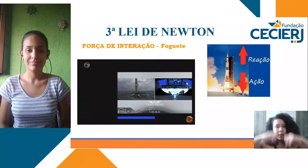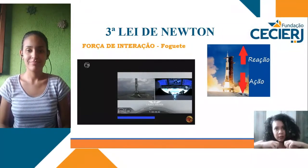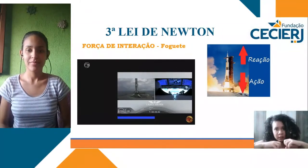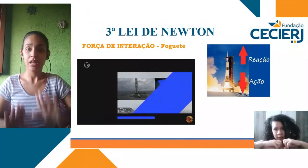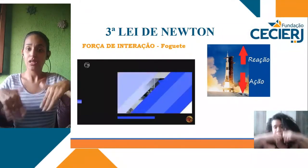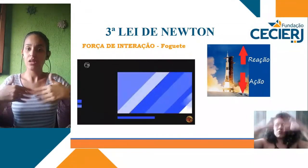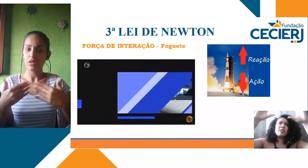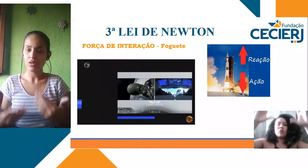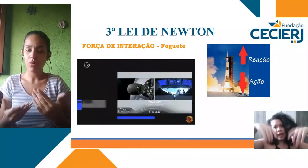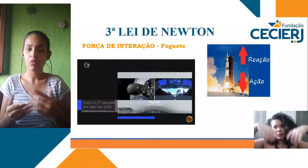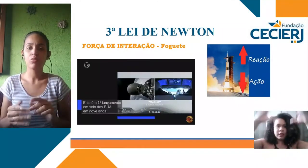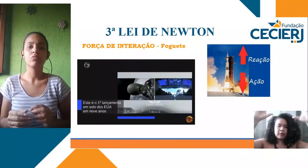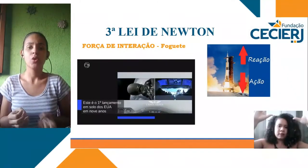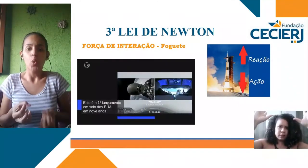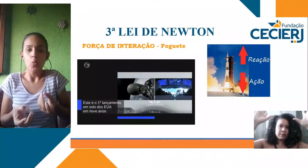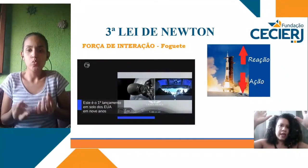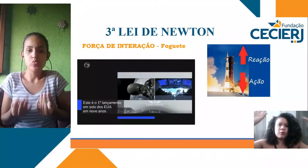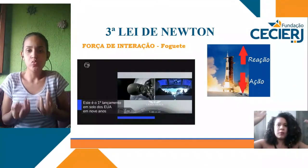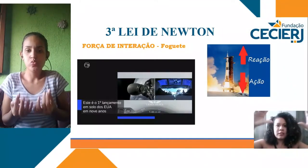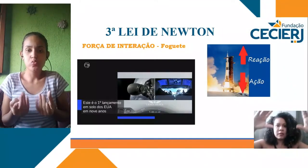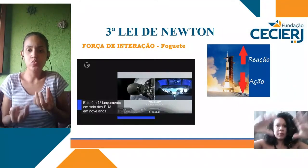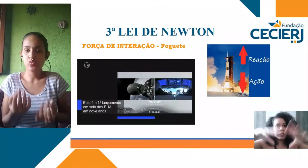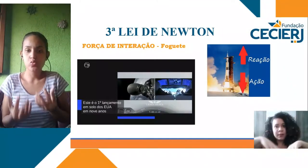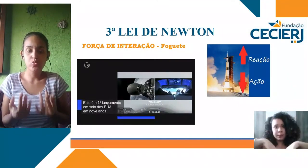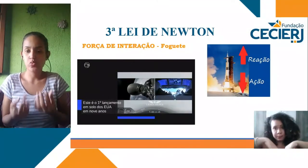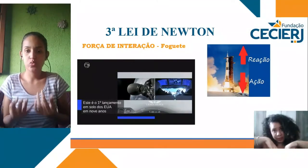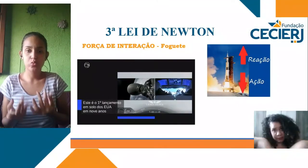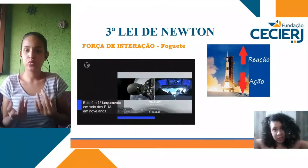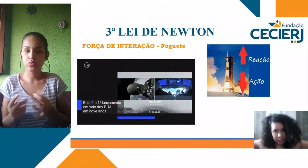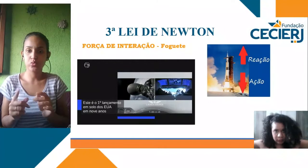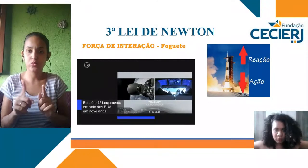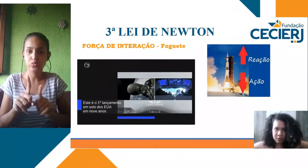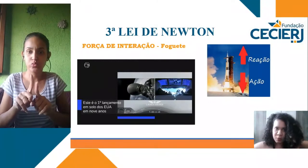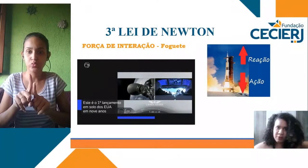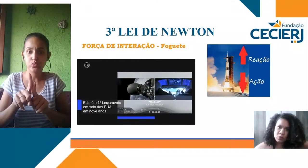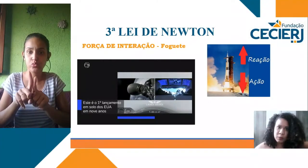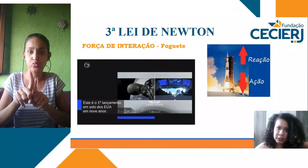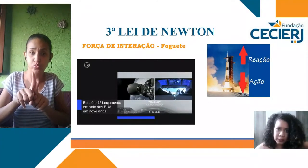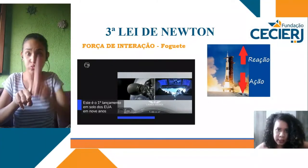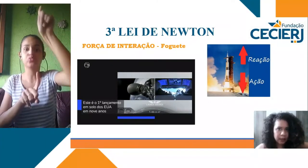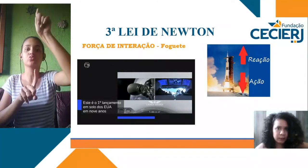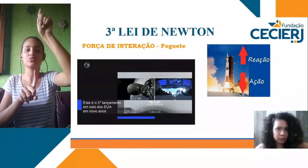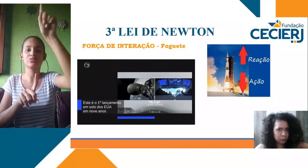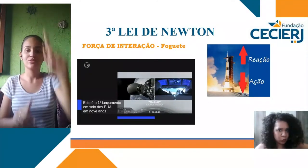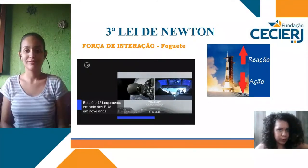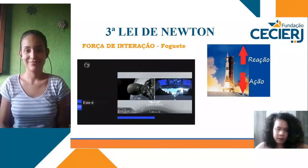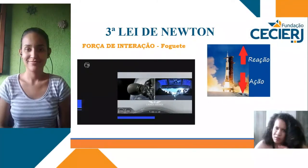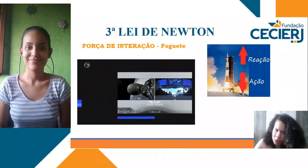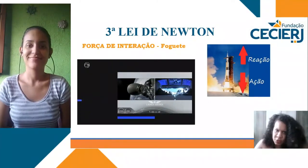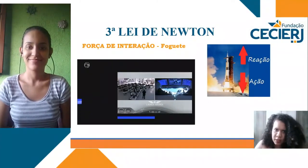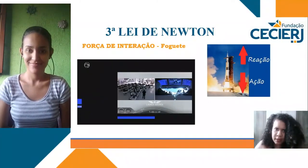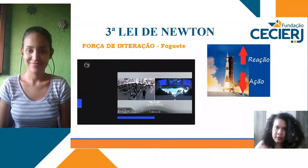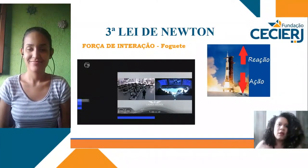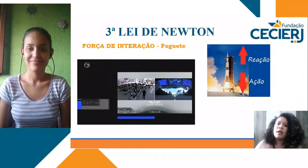é direcionado, enviado para cima. Para quê? Para se afastar da superfície do planeta Terra. Tudo bem? Esse